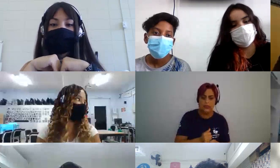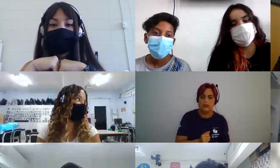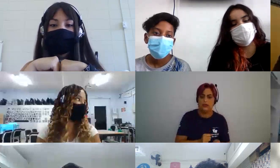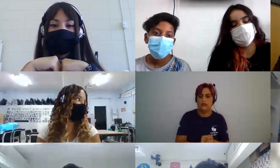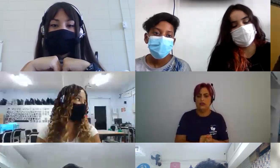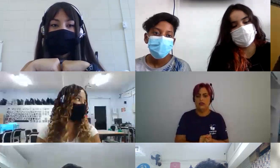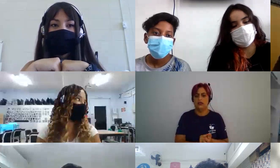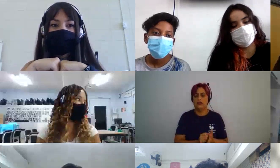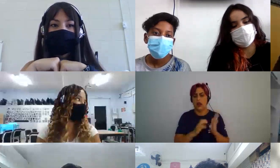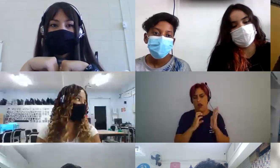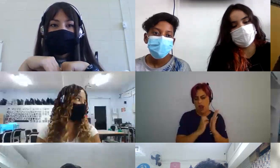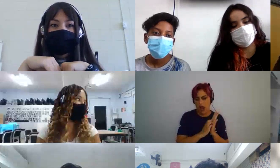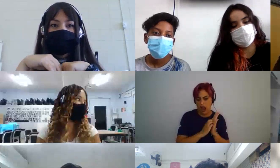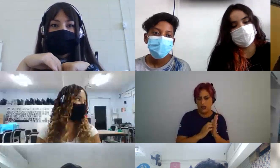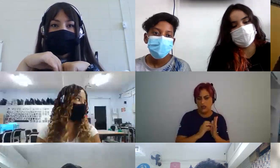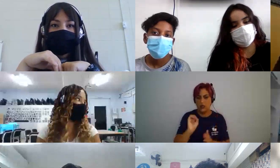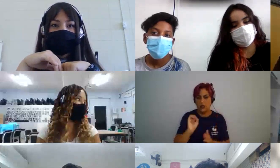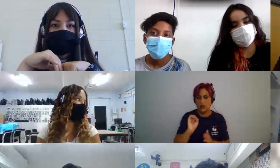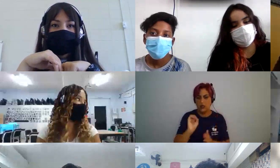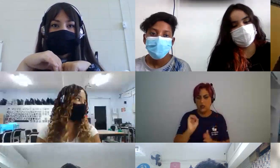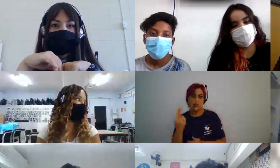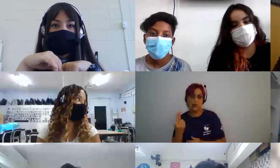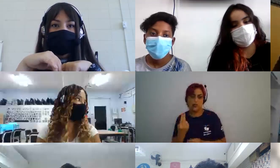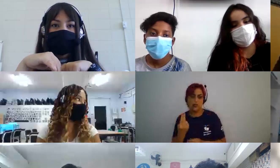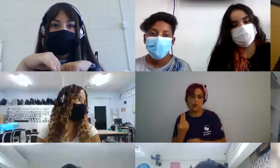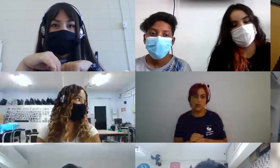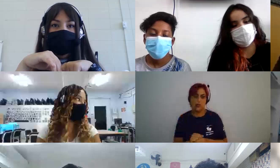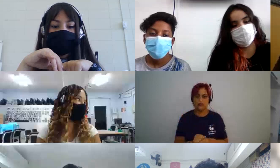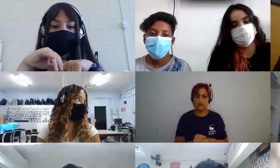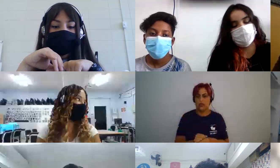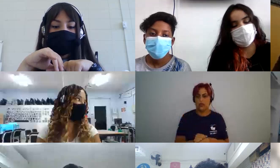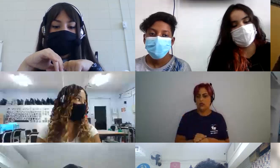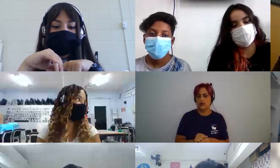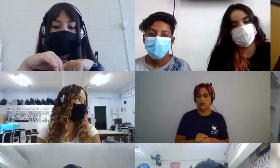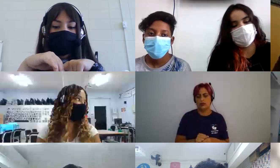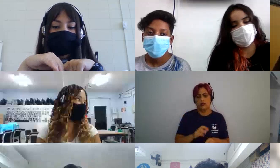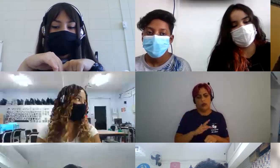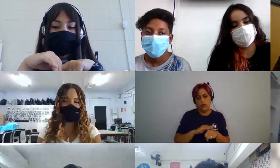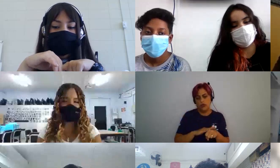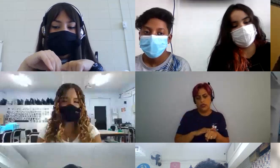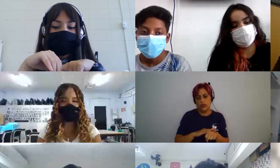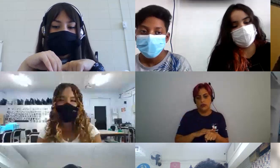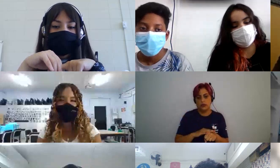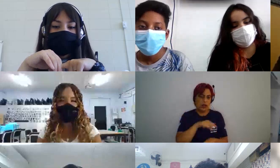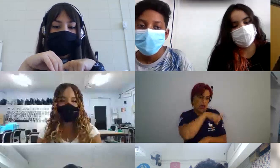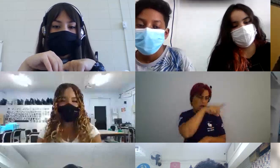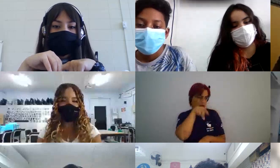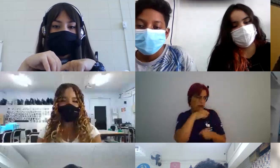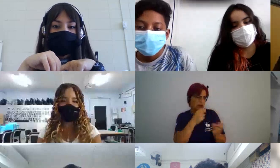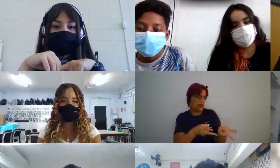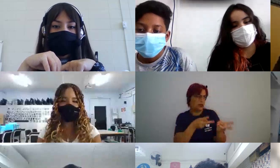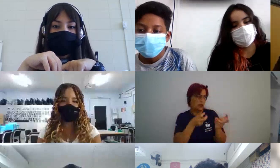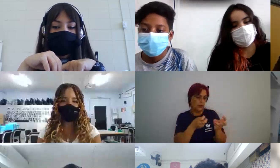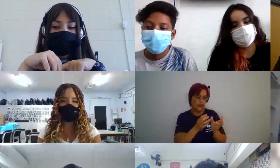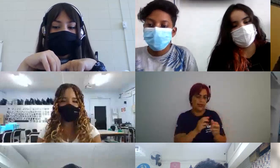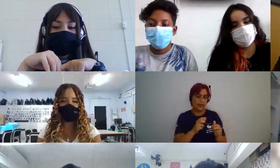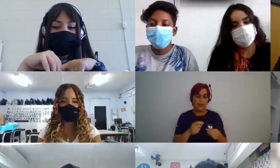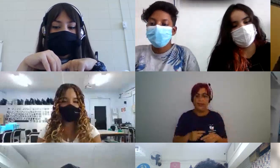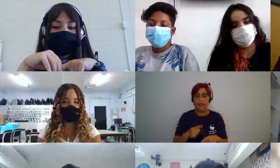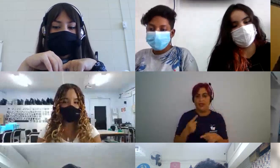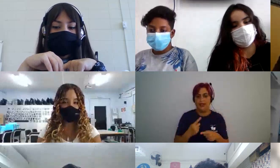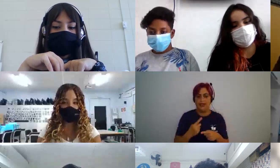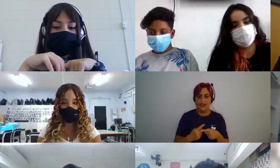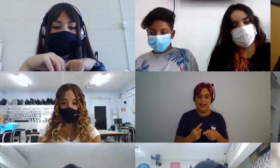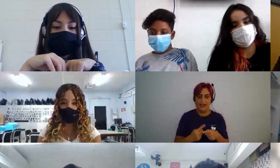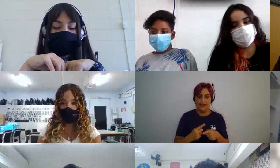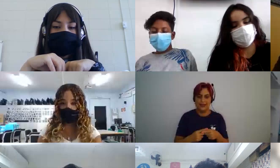com uma bactéria que causa sífilis. Mas isso aí vocês não conseguem enxergar, a não ser que vocês andassem com o microscópio embaixo do braço, mas